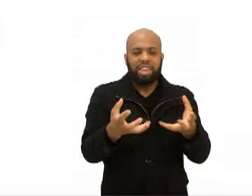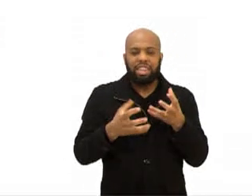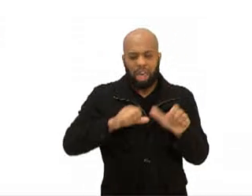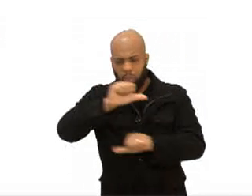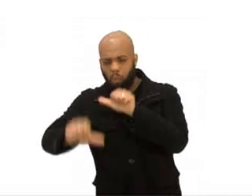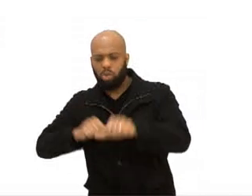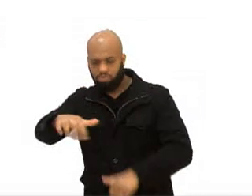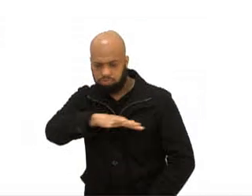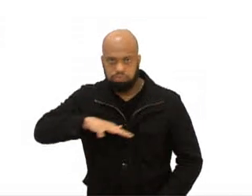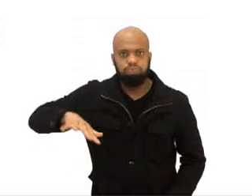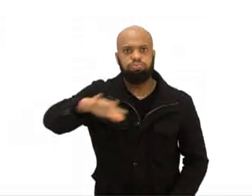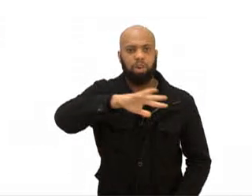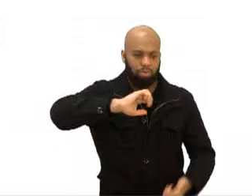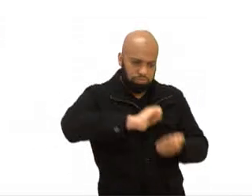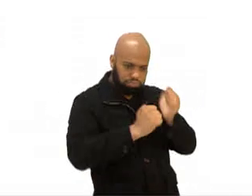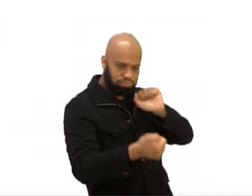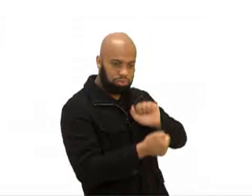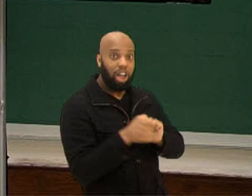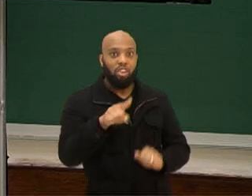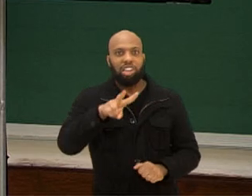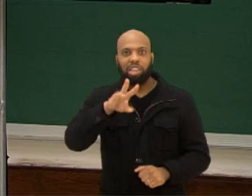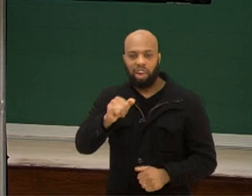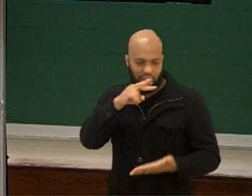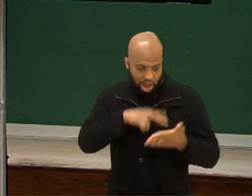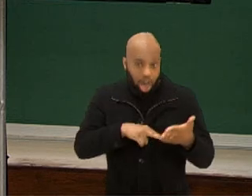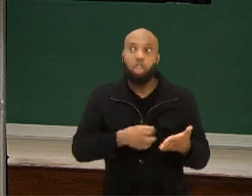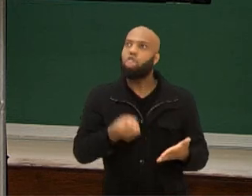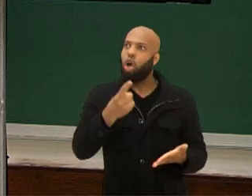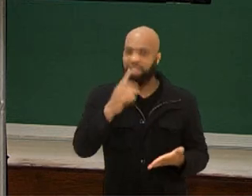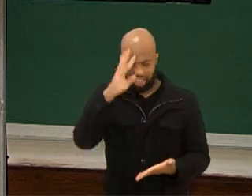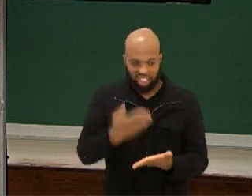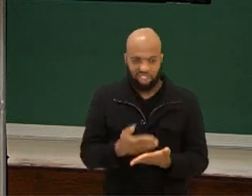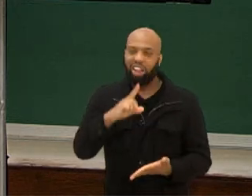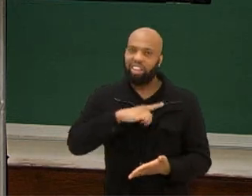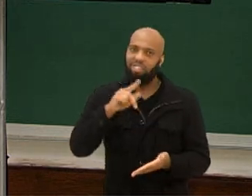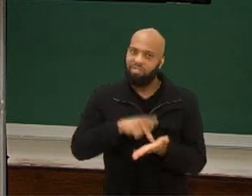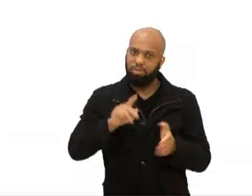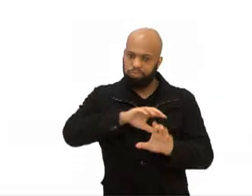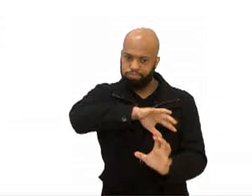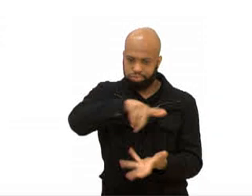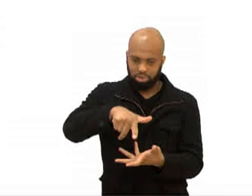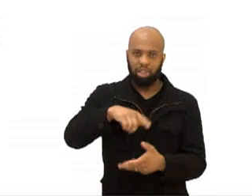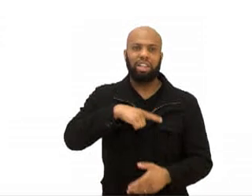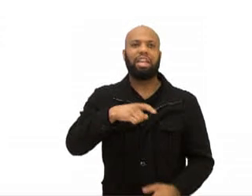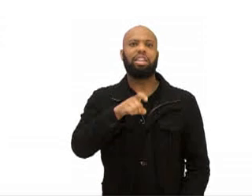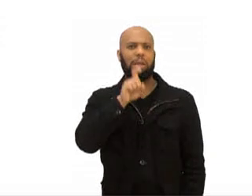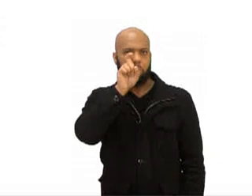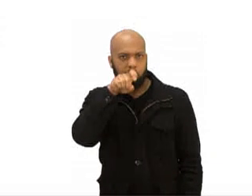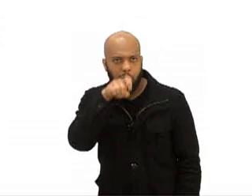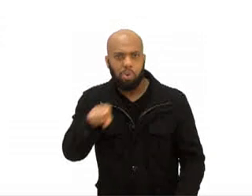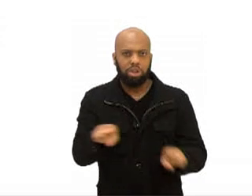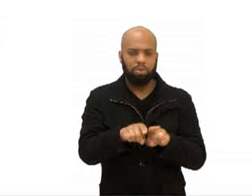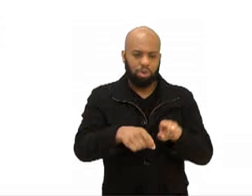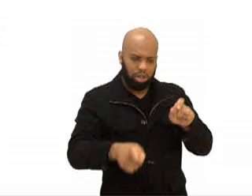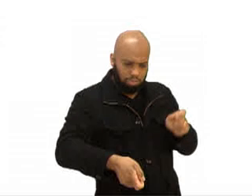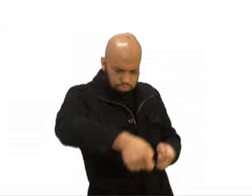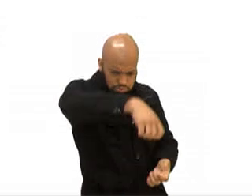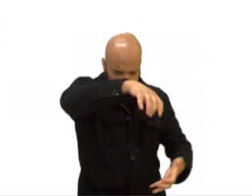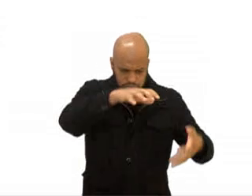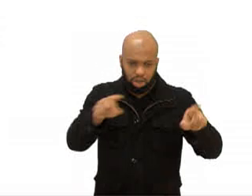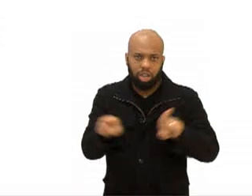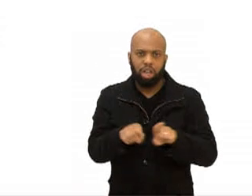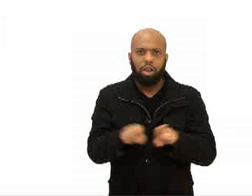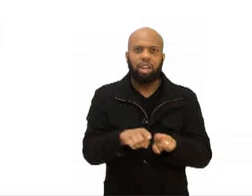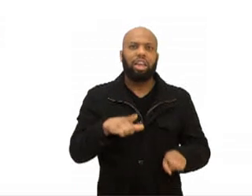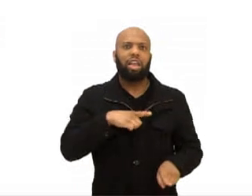espaço crível, ou seja, para você acreditar que aquele espaço realmente exista. Bruxas, feiticeiros, magos, elfos,